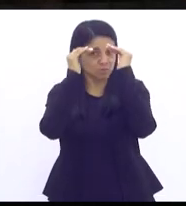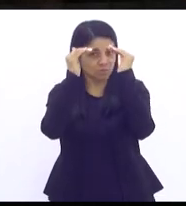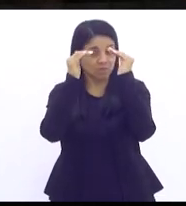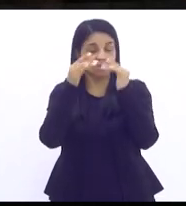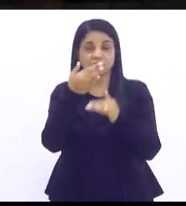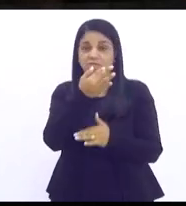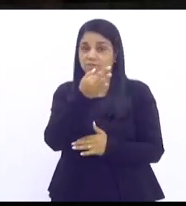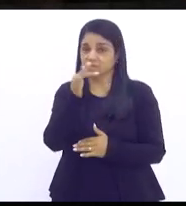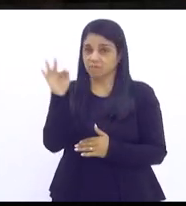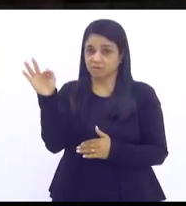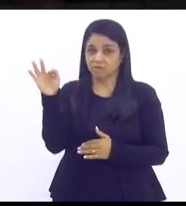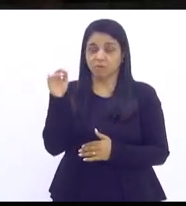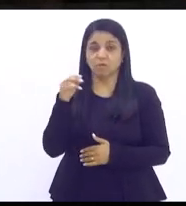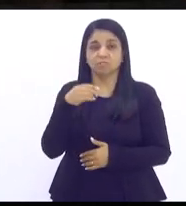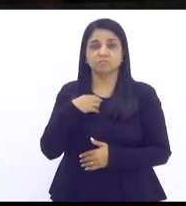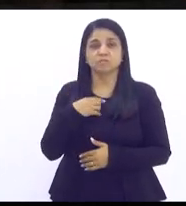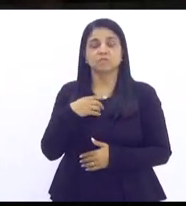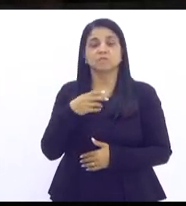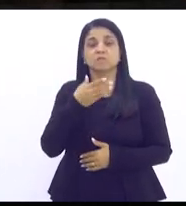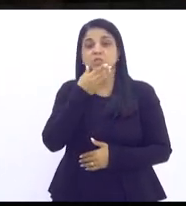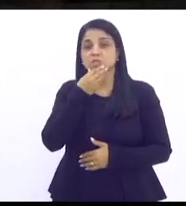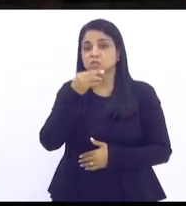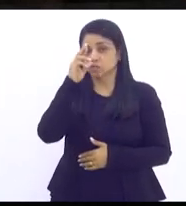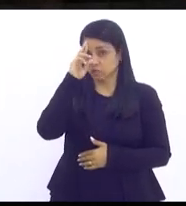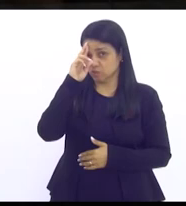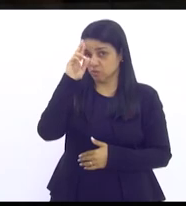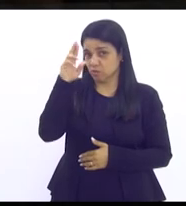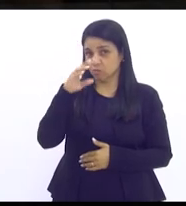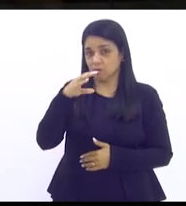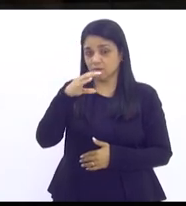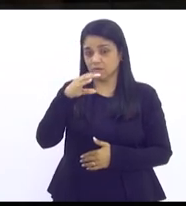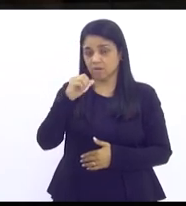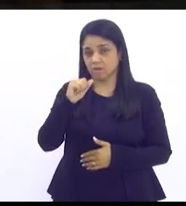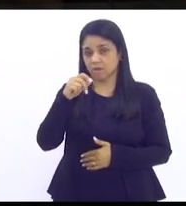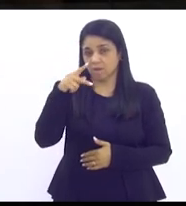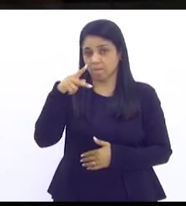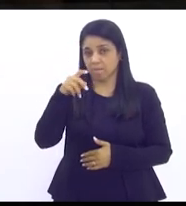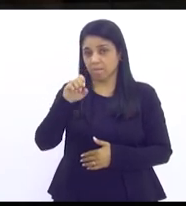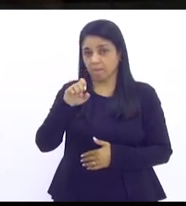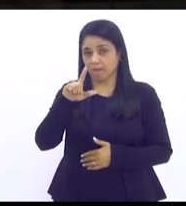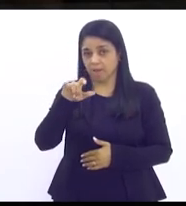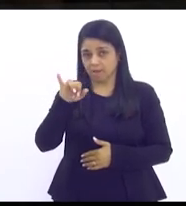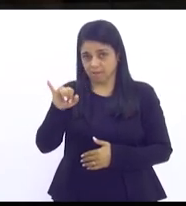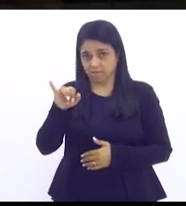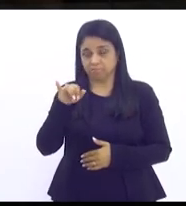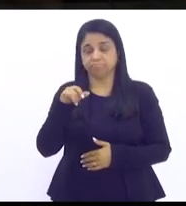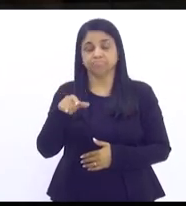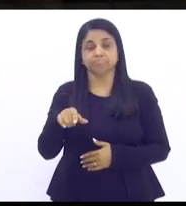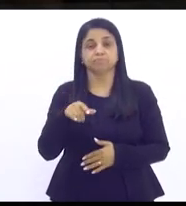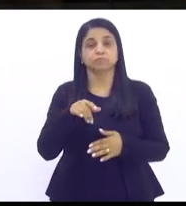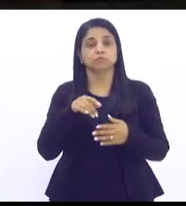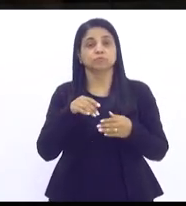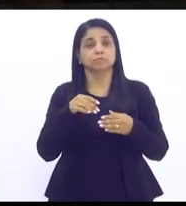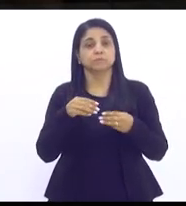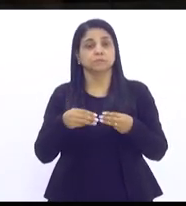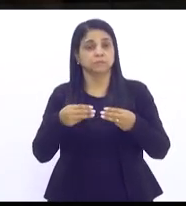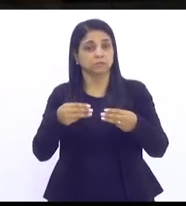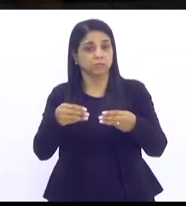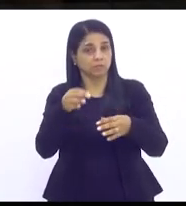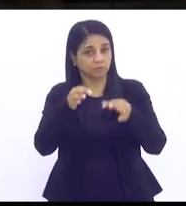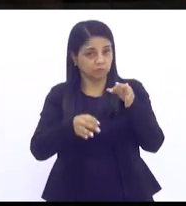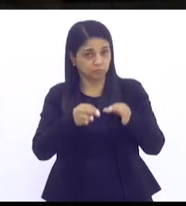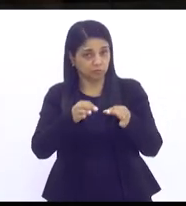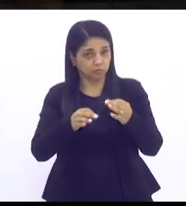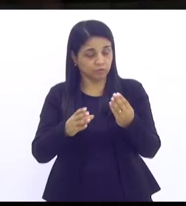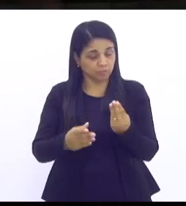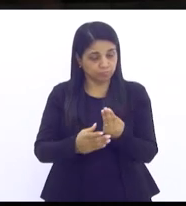federal, o senhor Capelli, né, do Ministério da Justiça, que essa corregedoria unificada teria